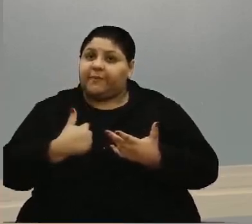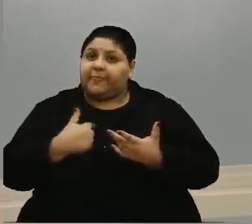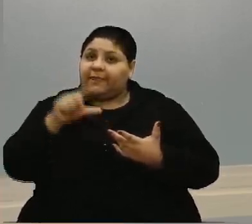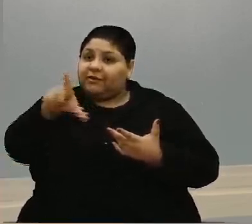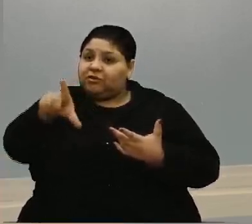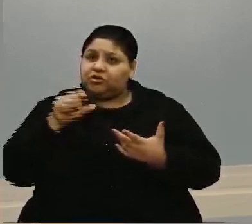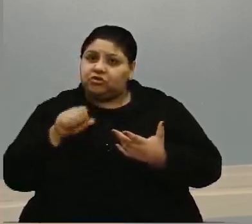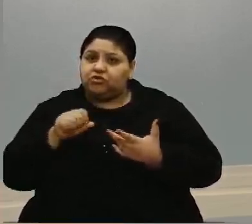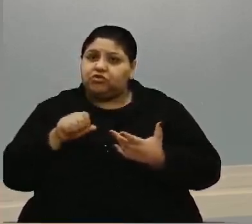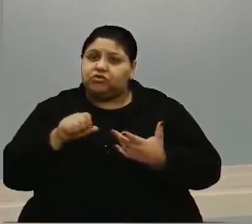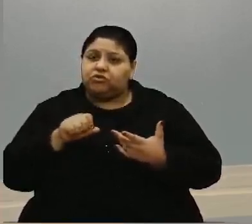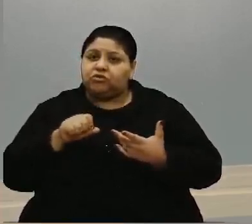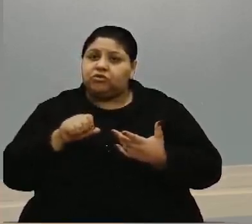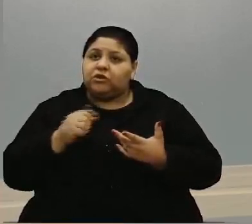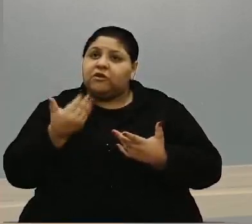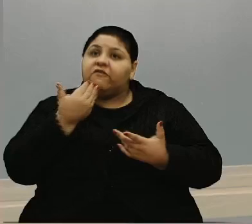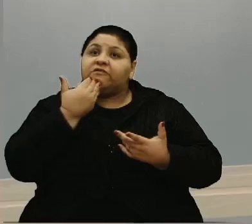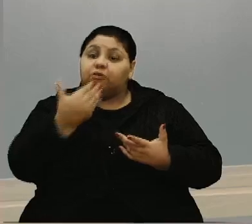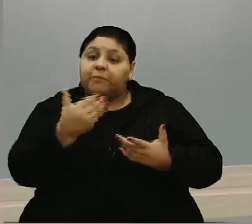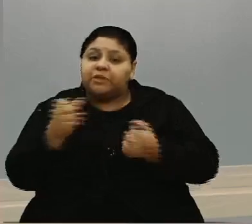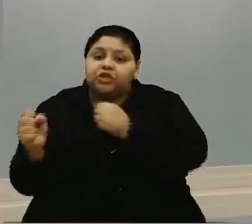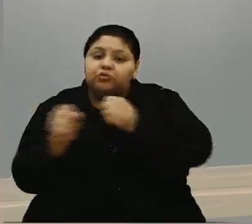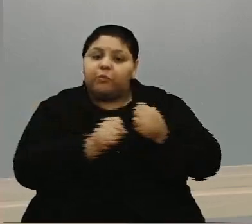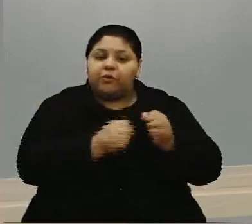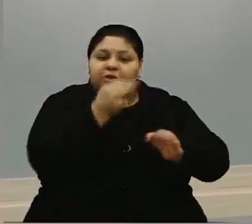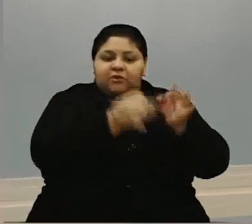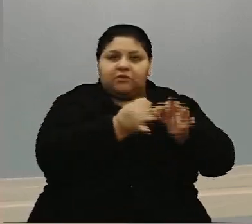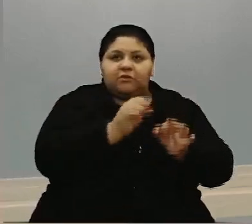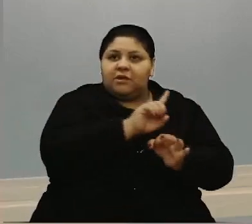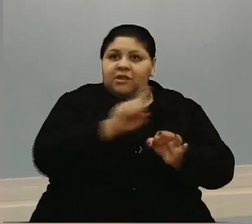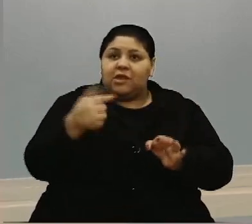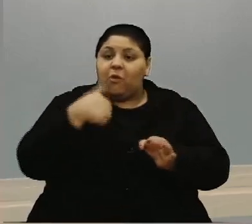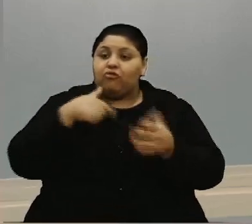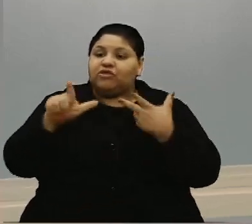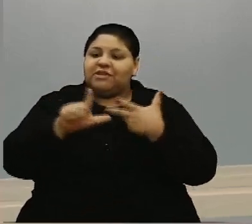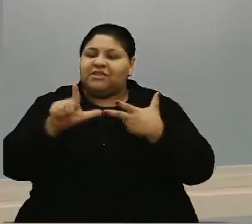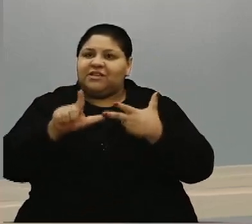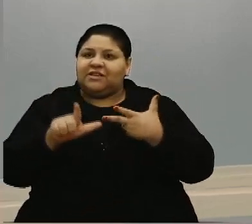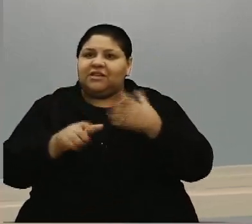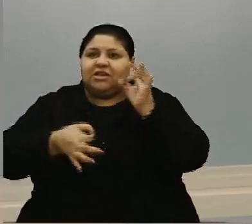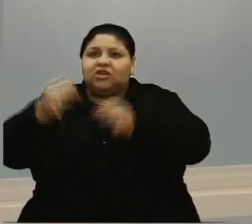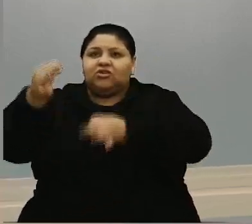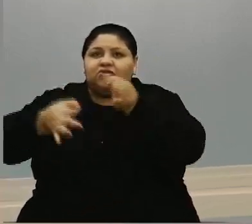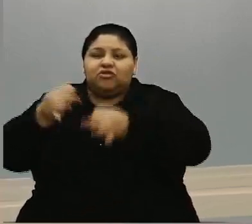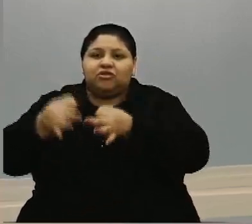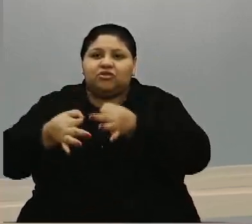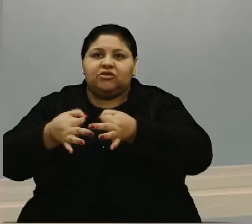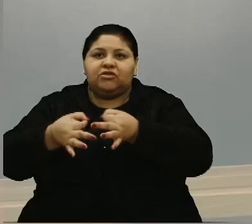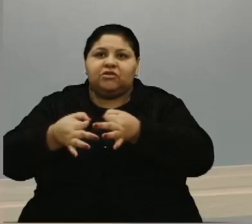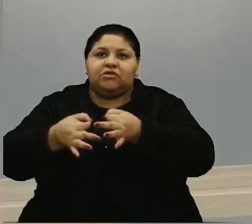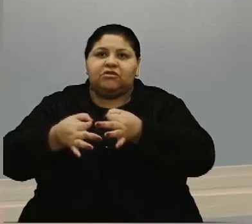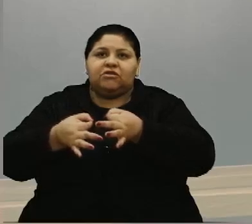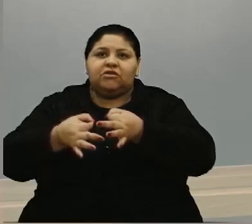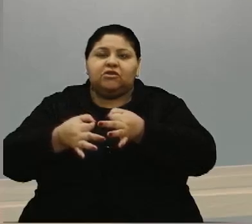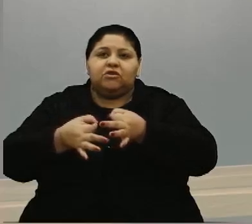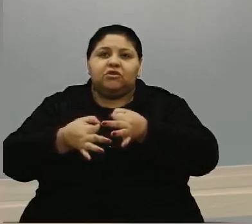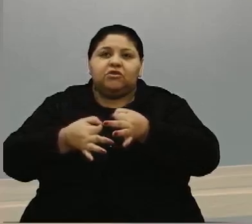vou fazer um recurso para o Poder Judiciário. Não é o Legislativo que vai julgar um recurso